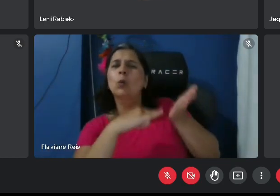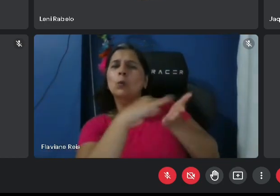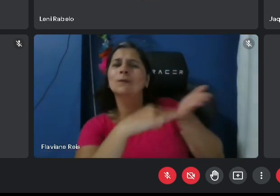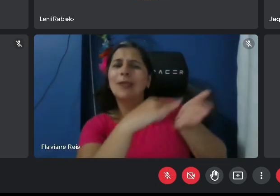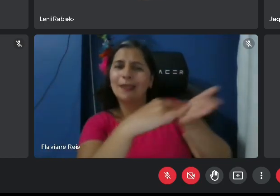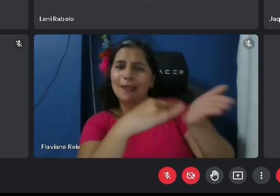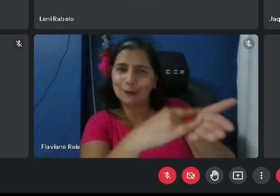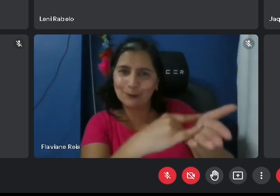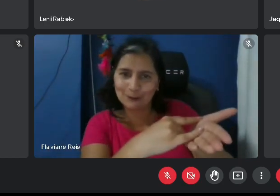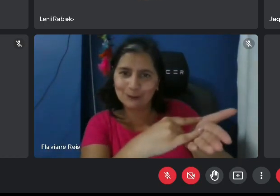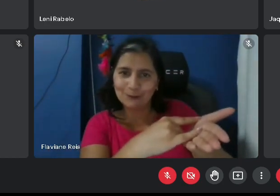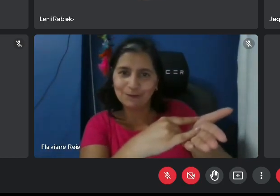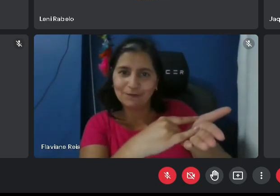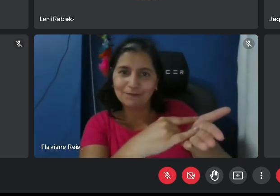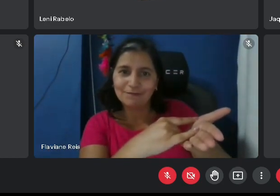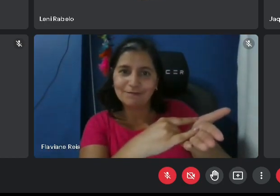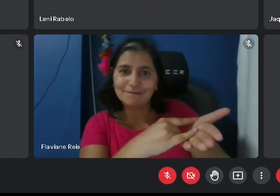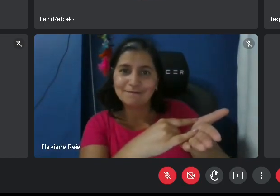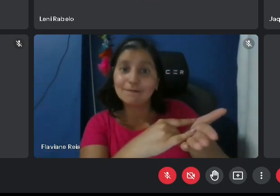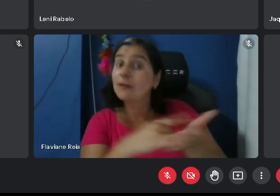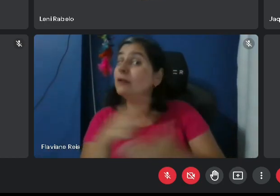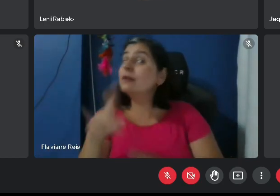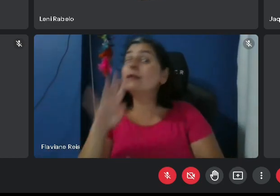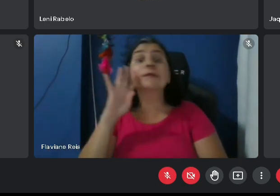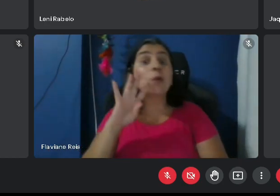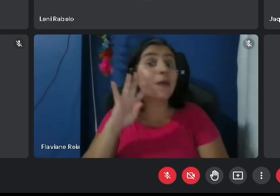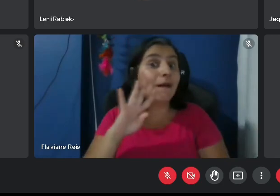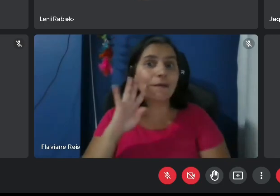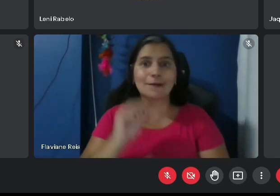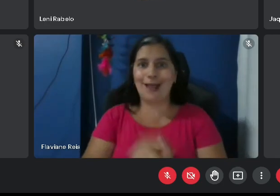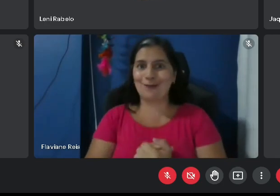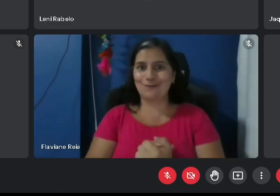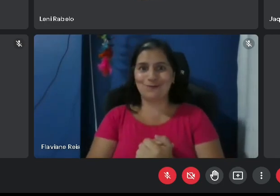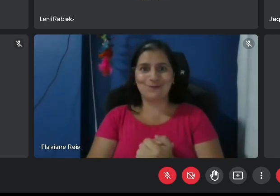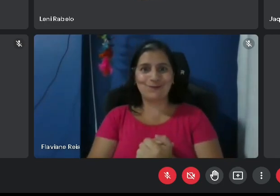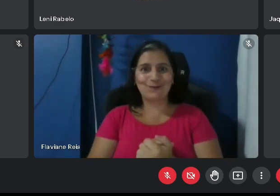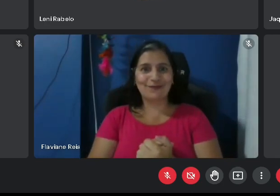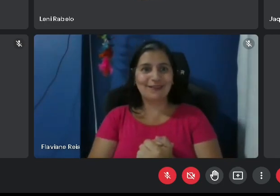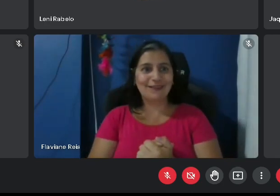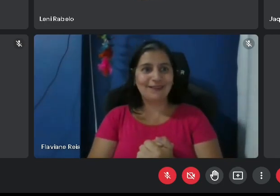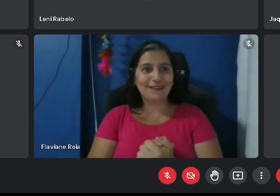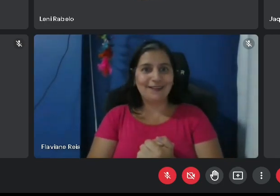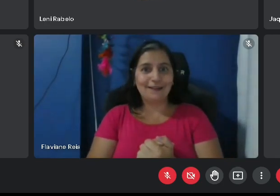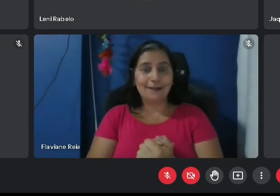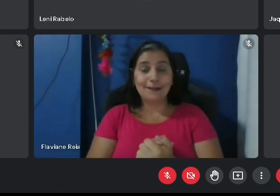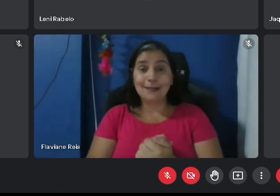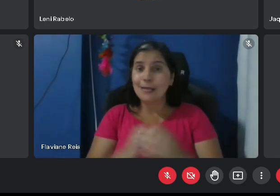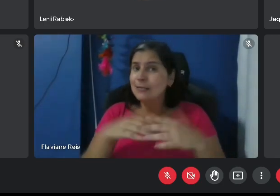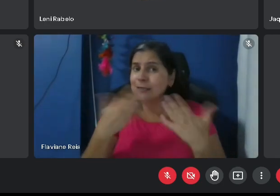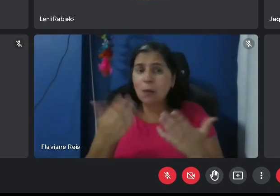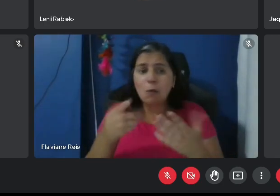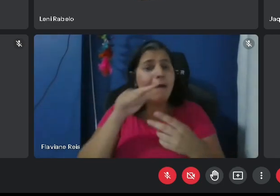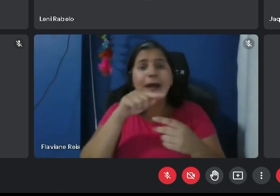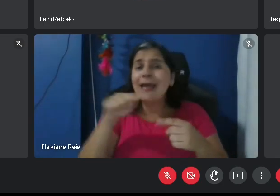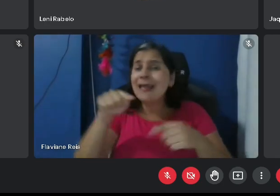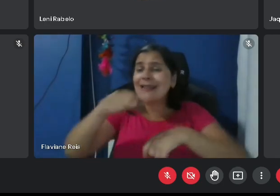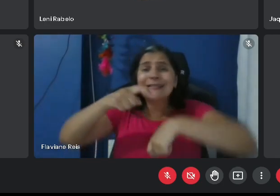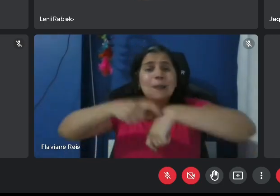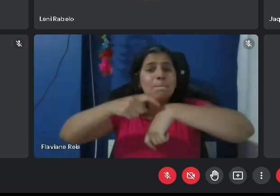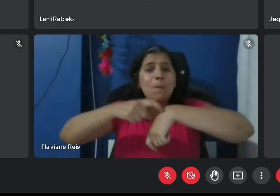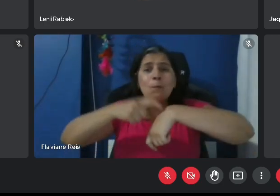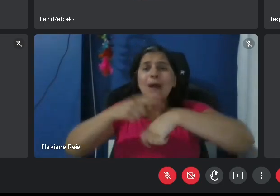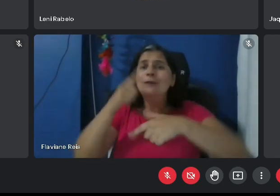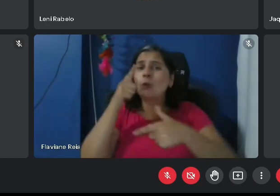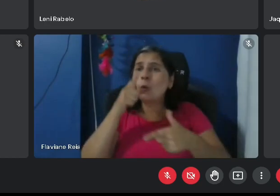aí vai se aplicando a várias questões que estiverem dentro desse documento. Então, isso seria muito legal, seria uma questão muito legal.